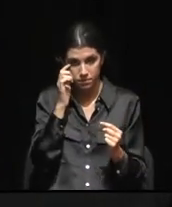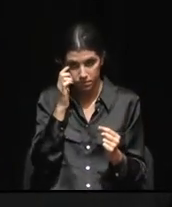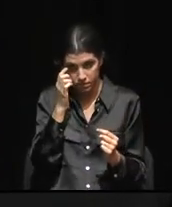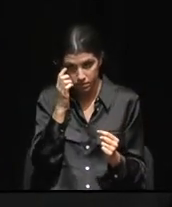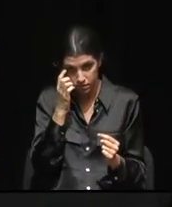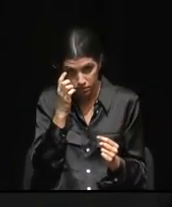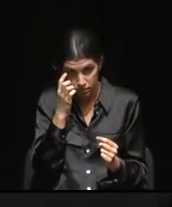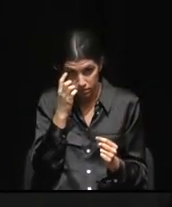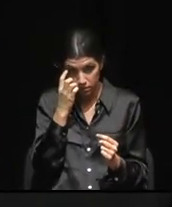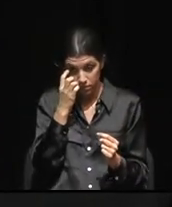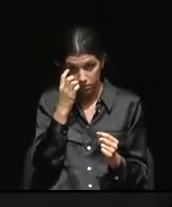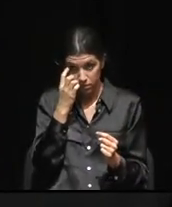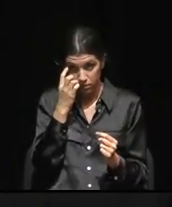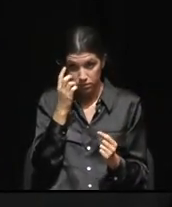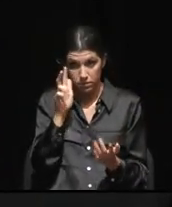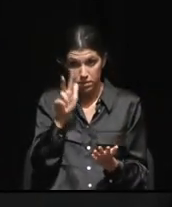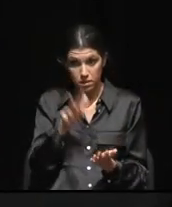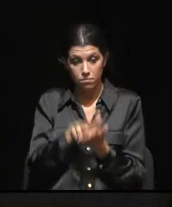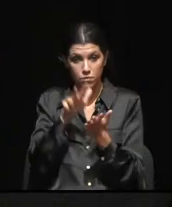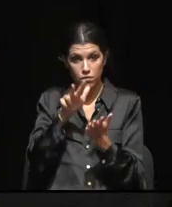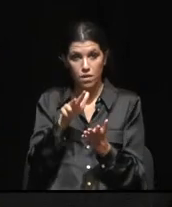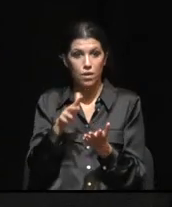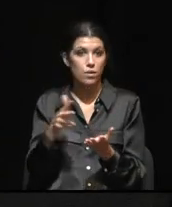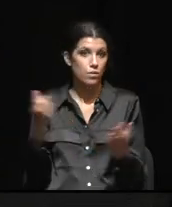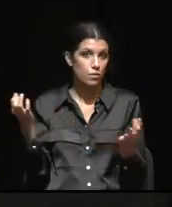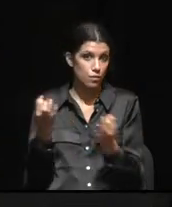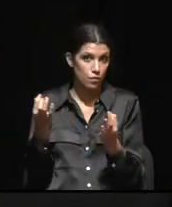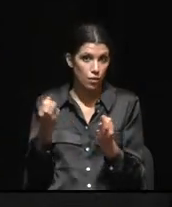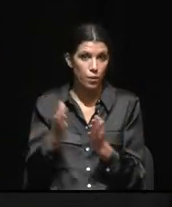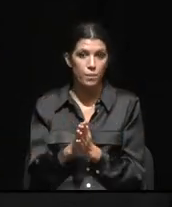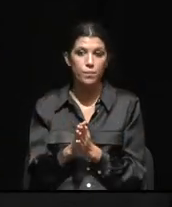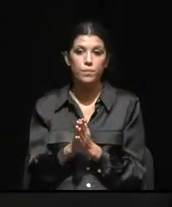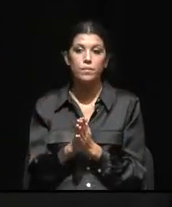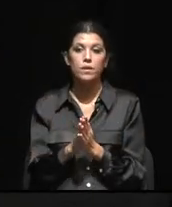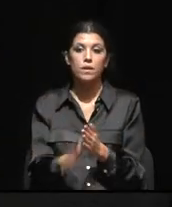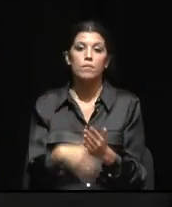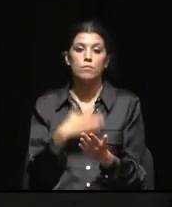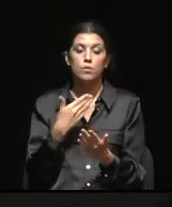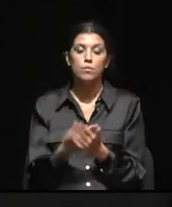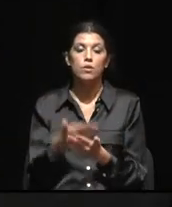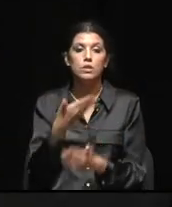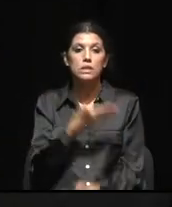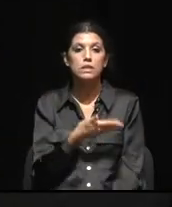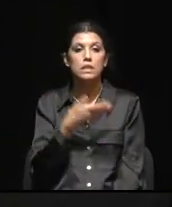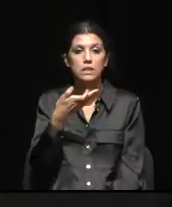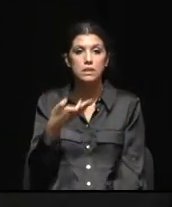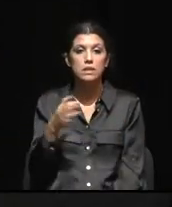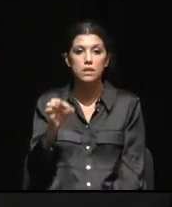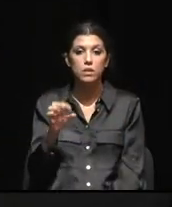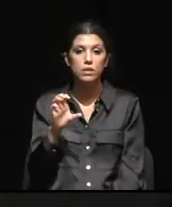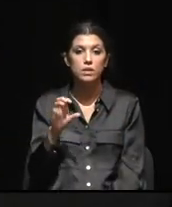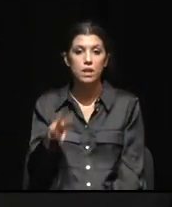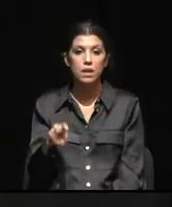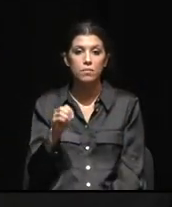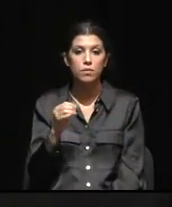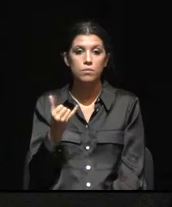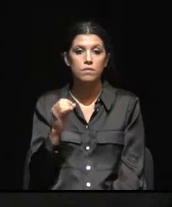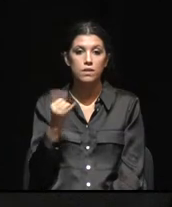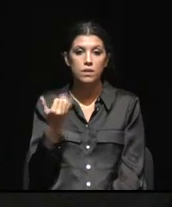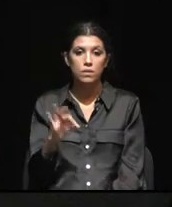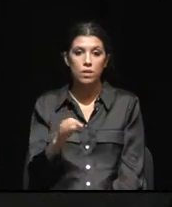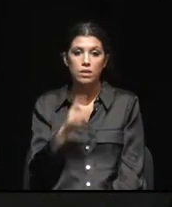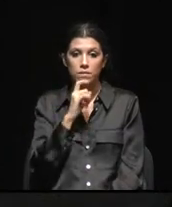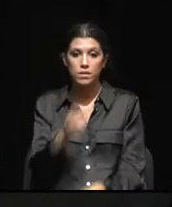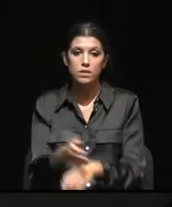CDs foi aprovado proposta 178 cm 2024 prévia